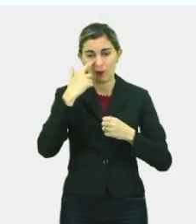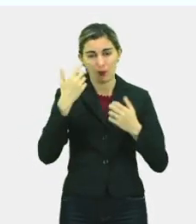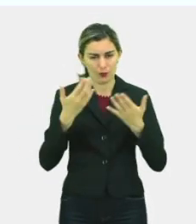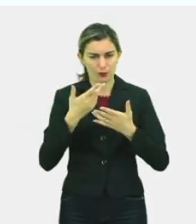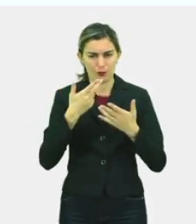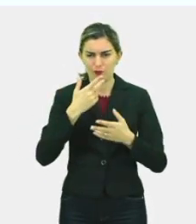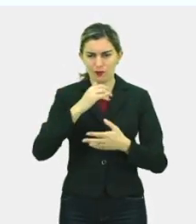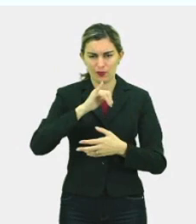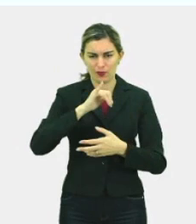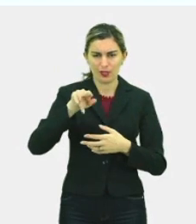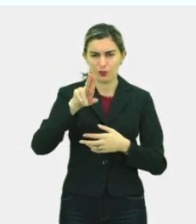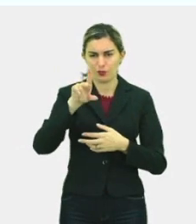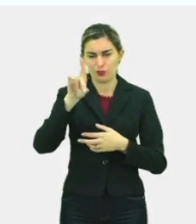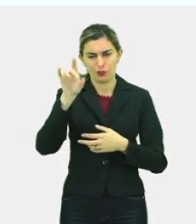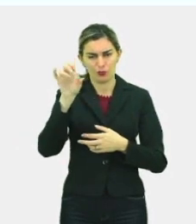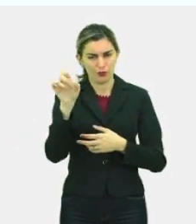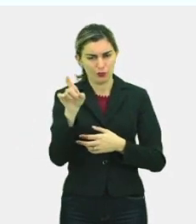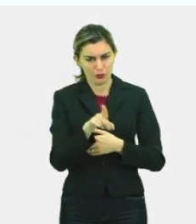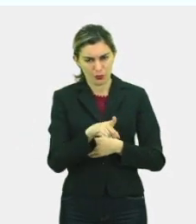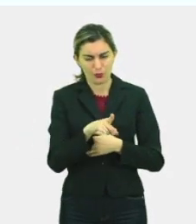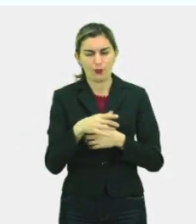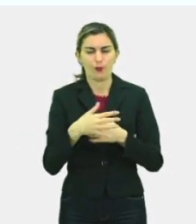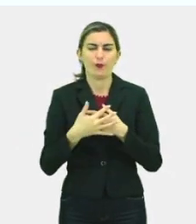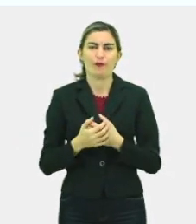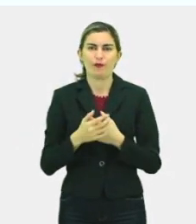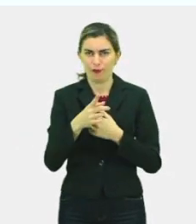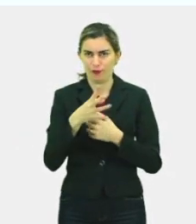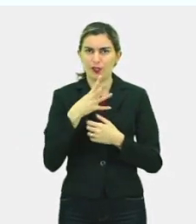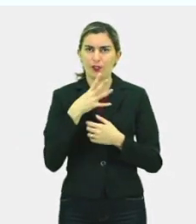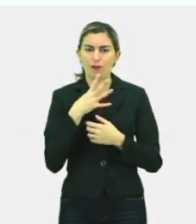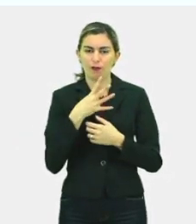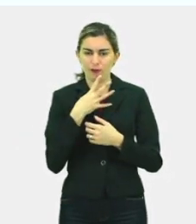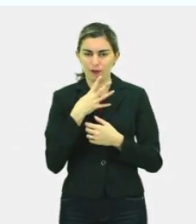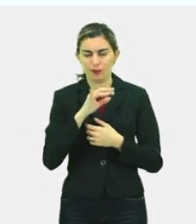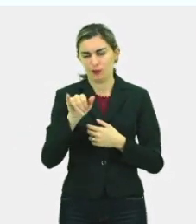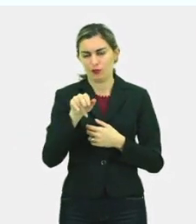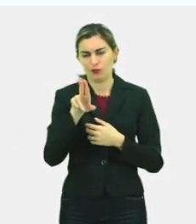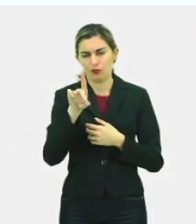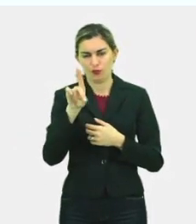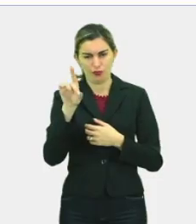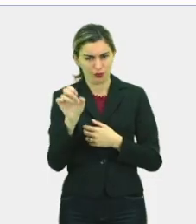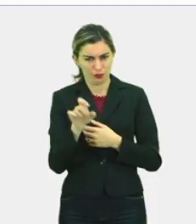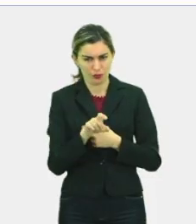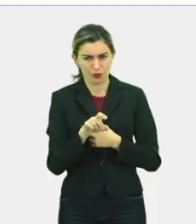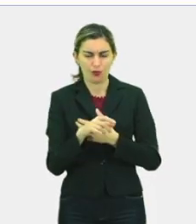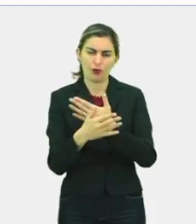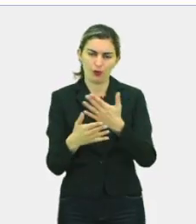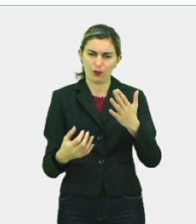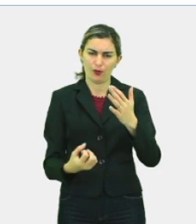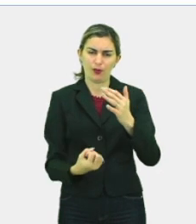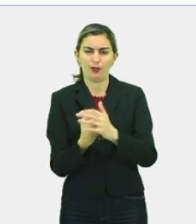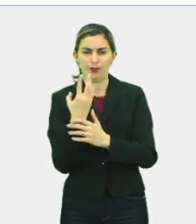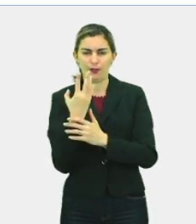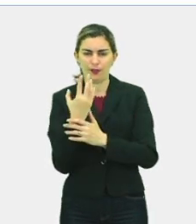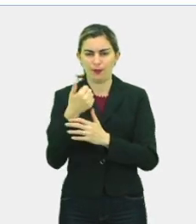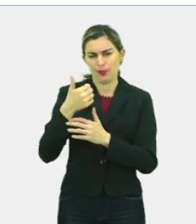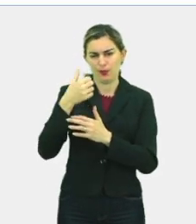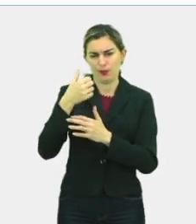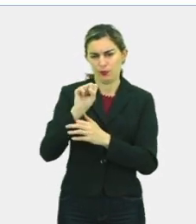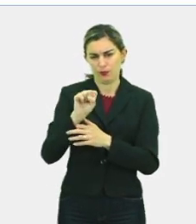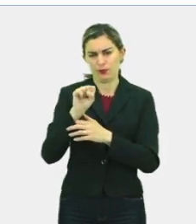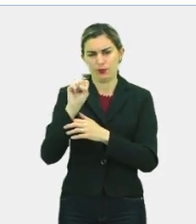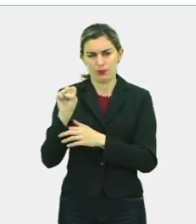hoje nós vamos falar um pouquinho mais sobre o judô. Você conhece sobre o judô? O judô foi criado